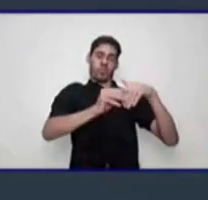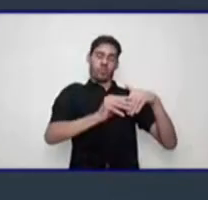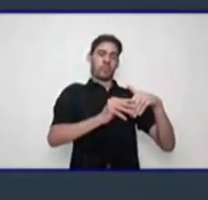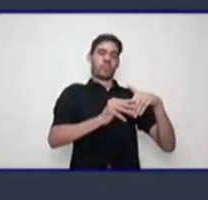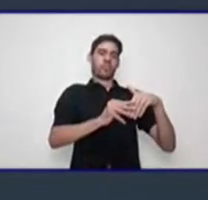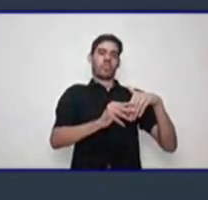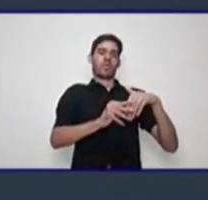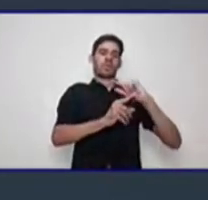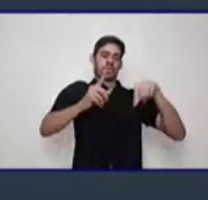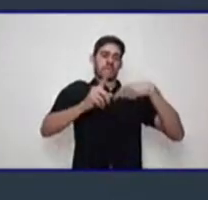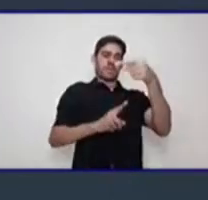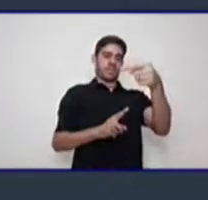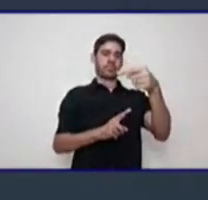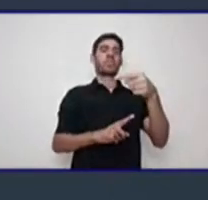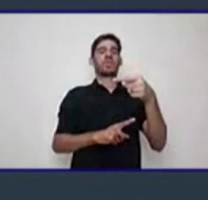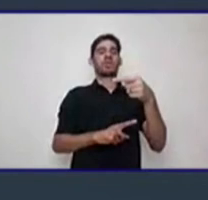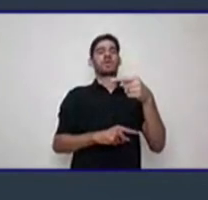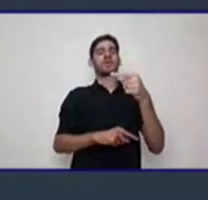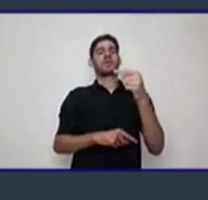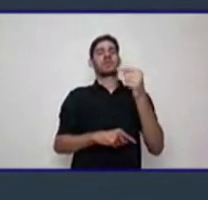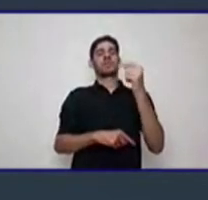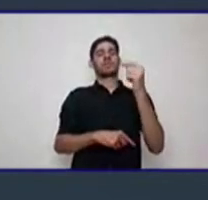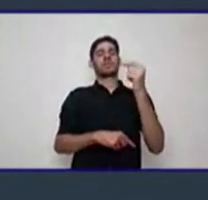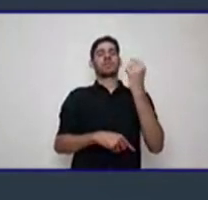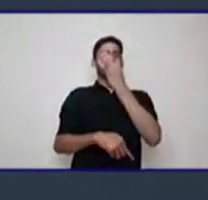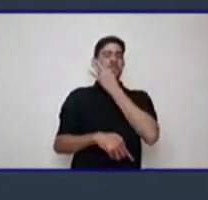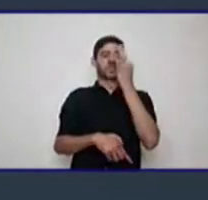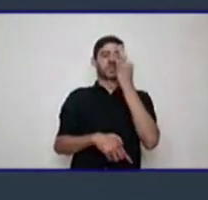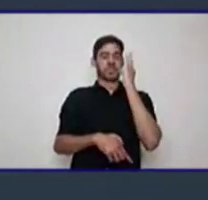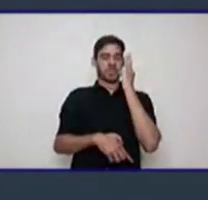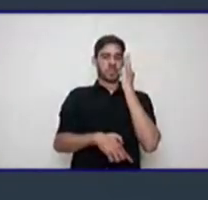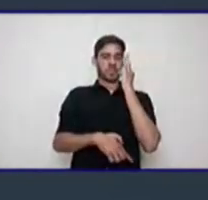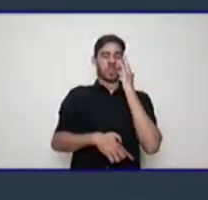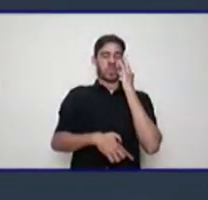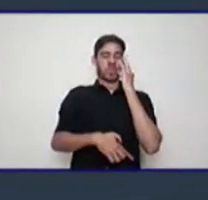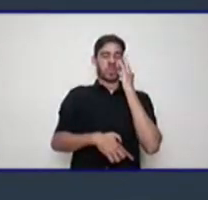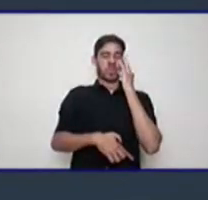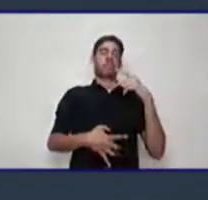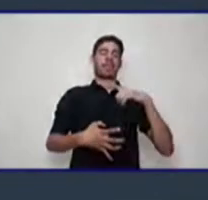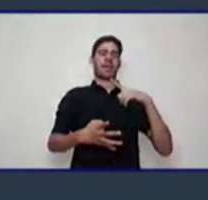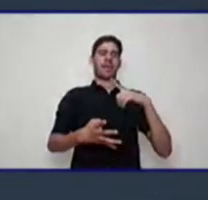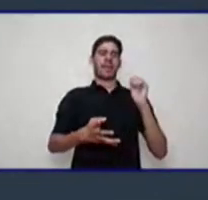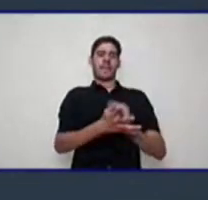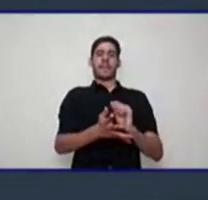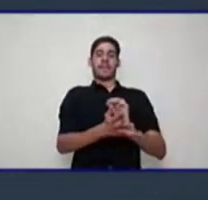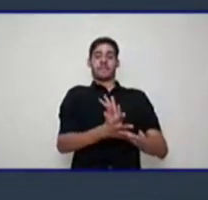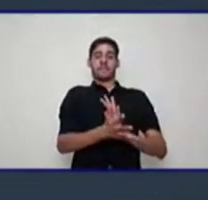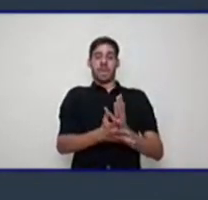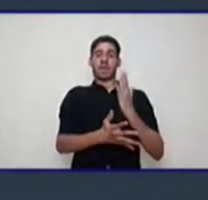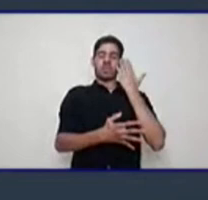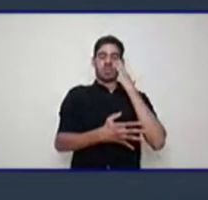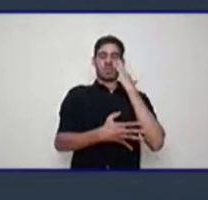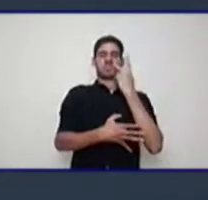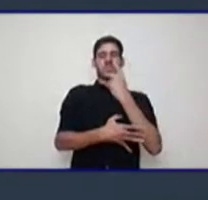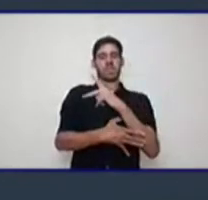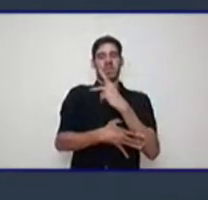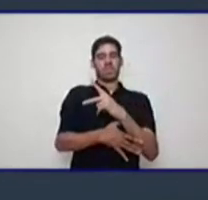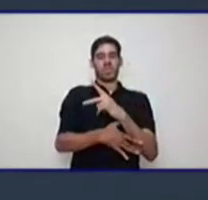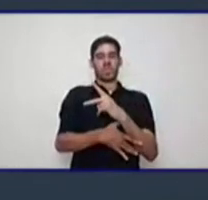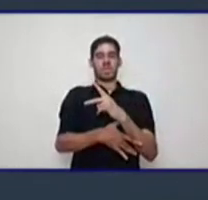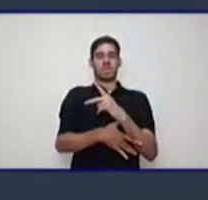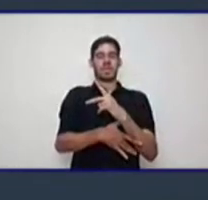seguiram ao eminente ministro Tarcísio Vieira de Carvalho Neto quanto à imposição de sanção, e creio que a interpretação de sua excelência